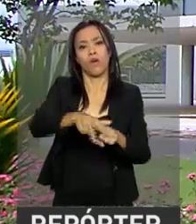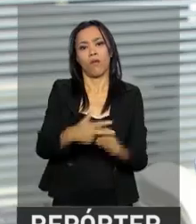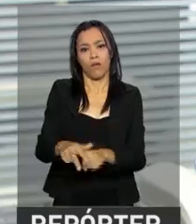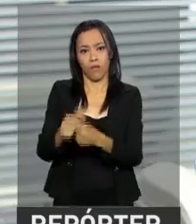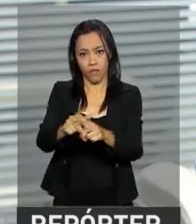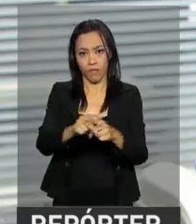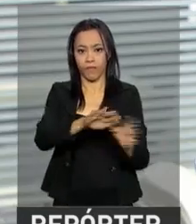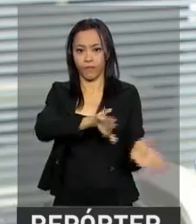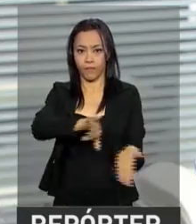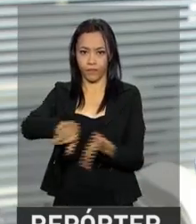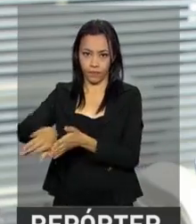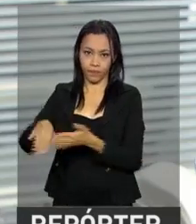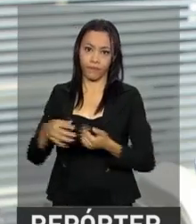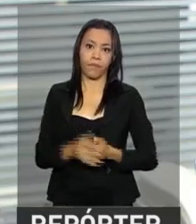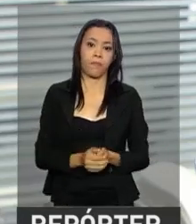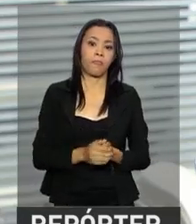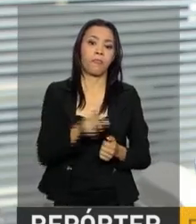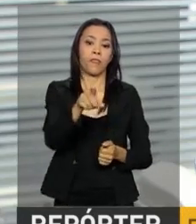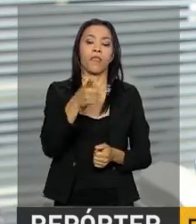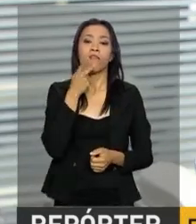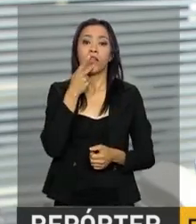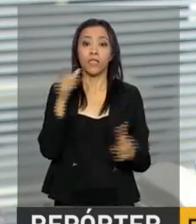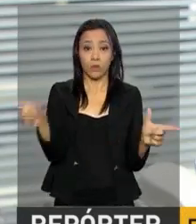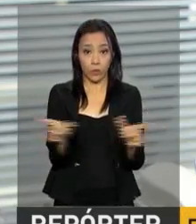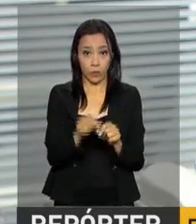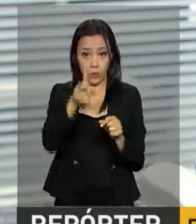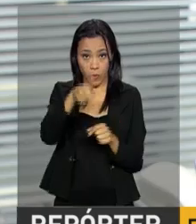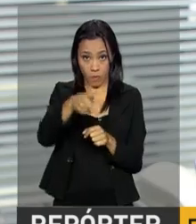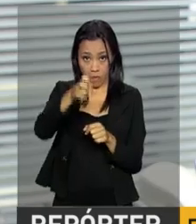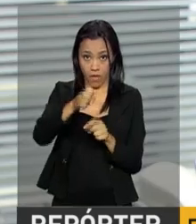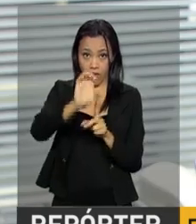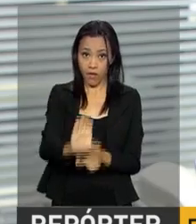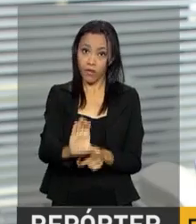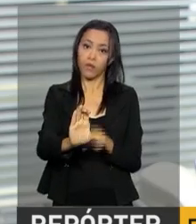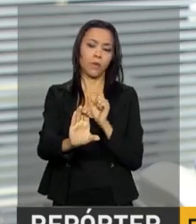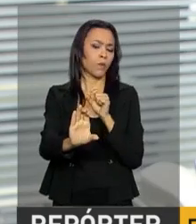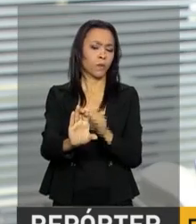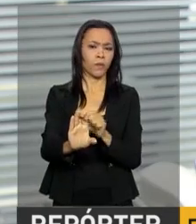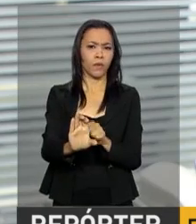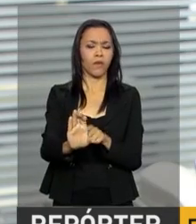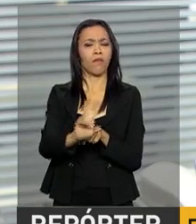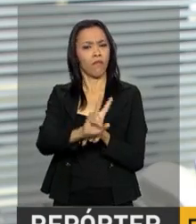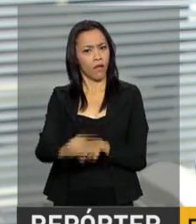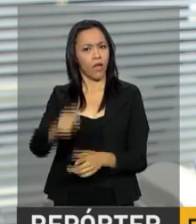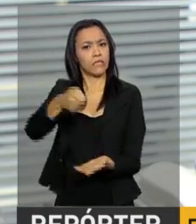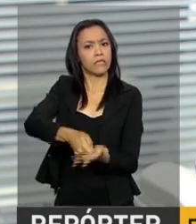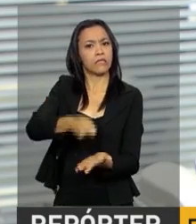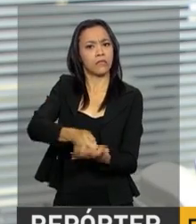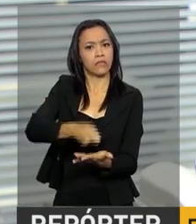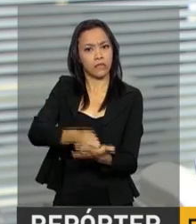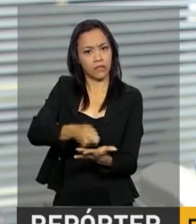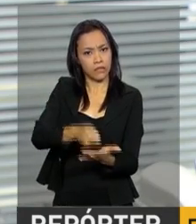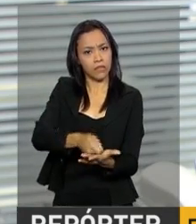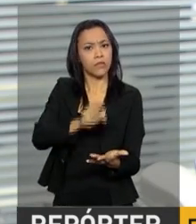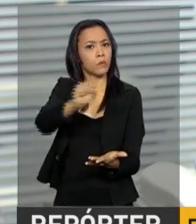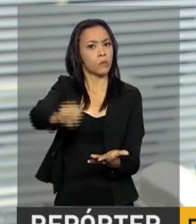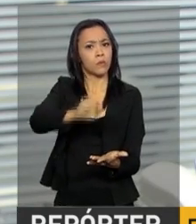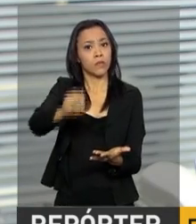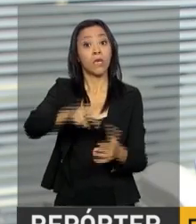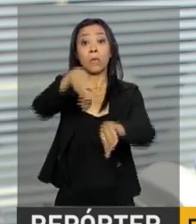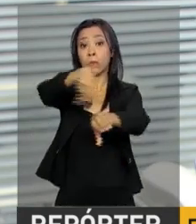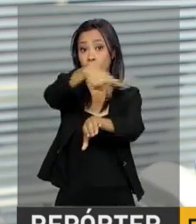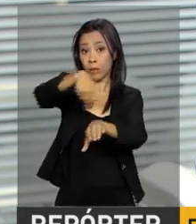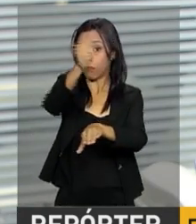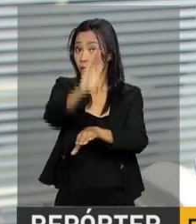líquida. A PEC vai exigir que o Brasil, quer dizer,